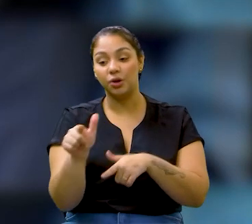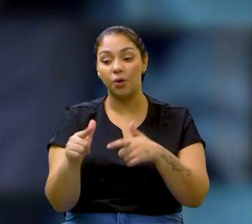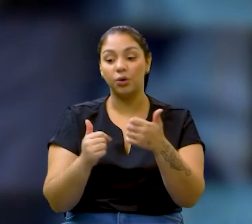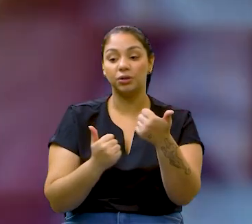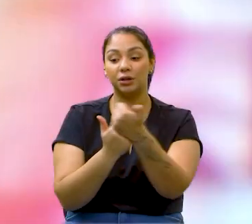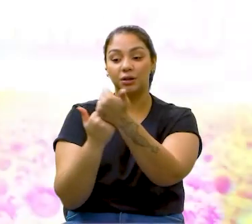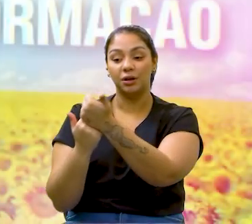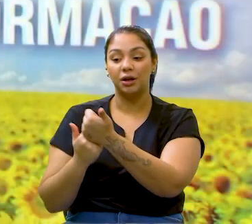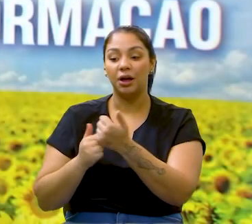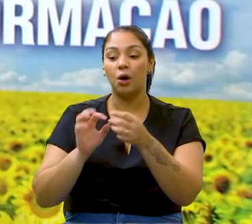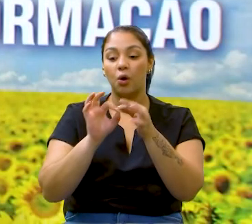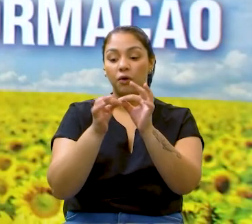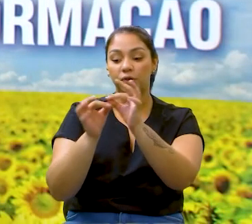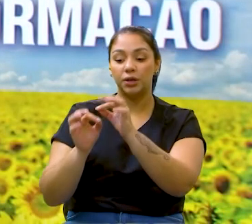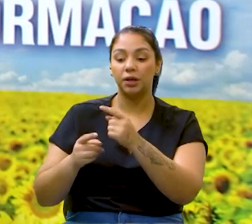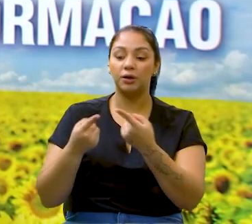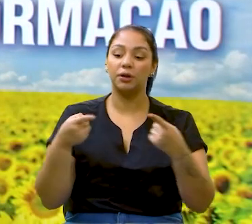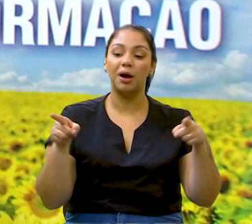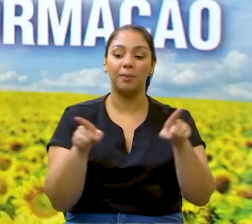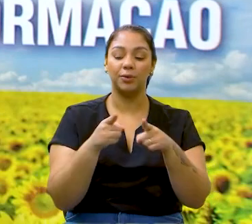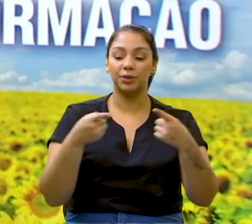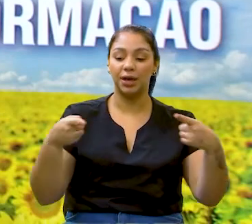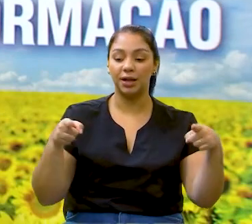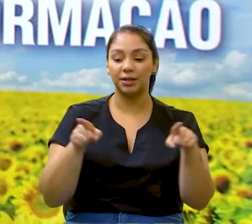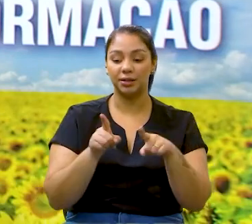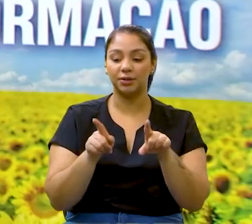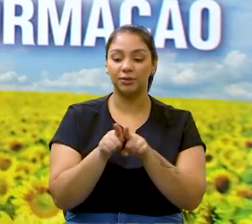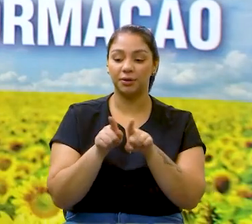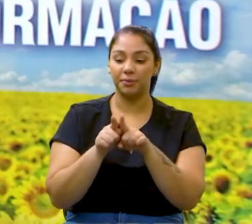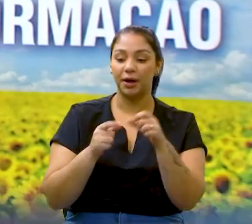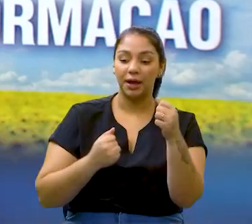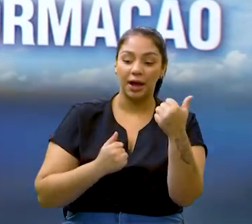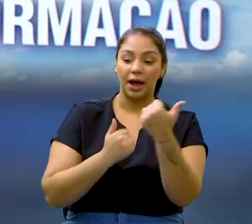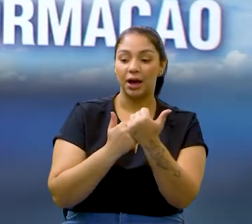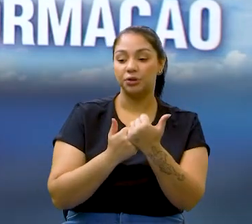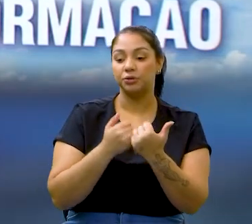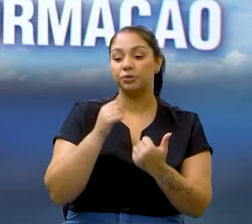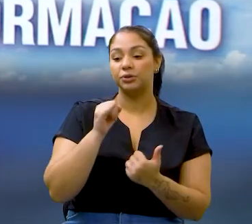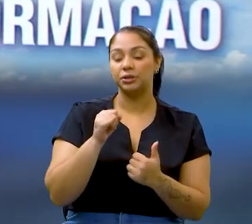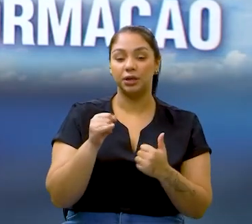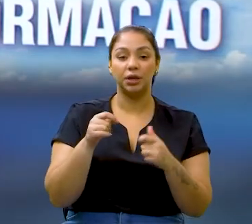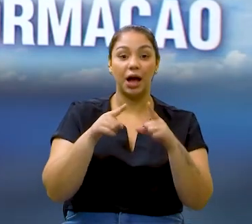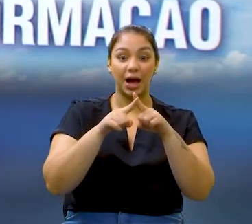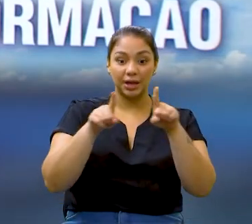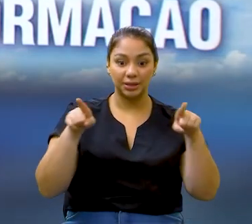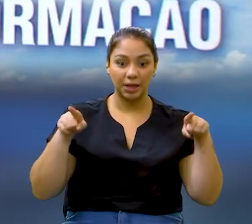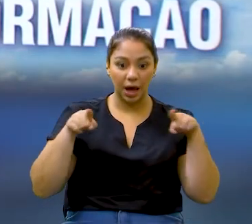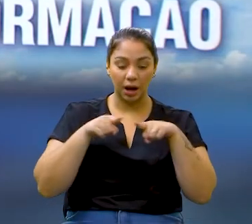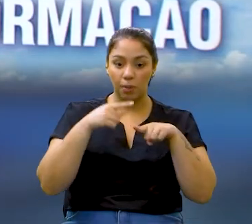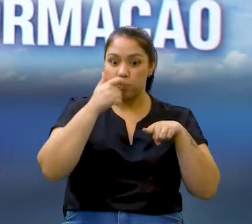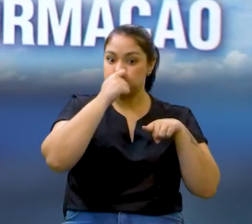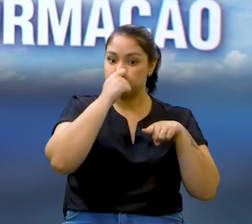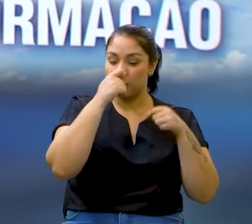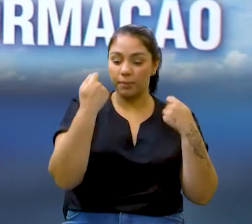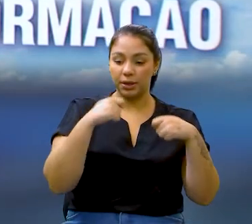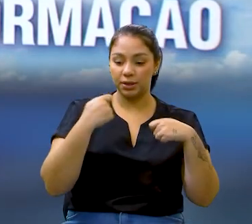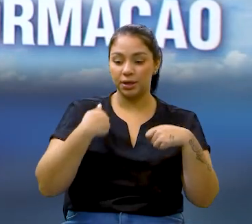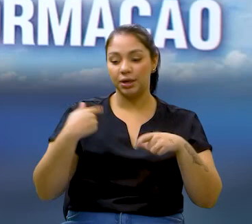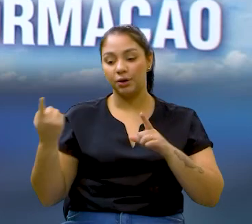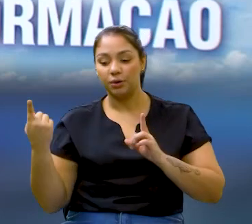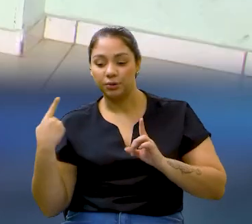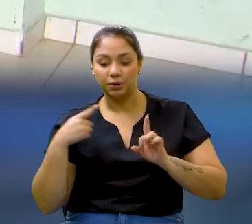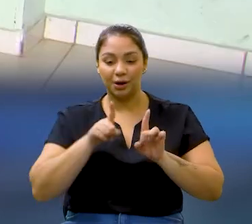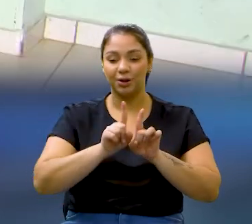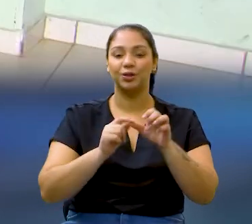outras oficinas, ajudo na musicalização, ajudo quando alguém está com a sala muito cheia e está